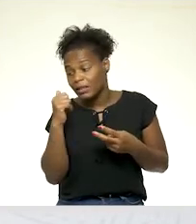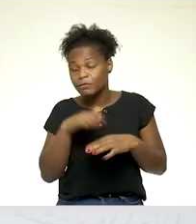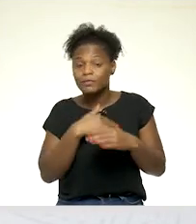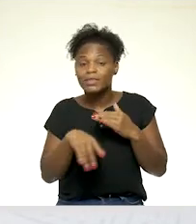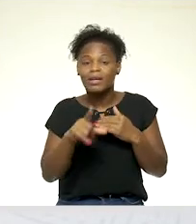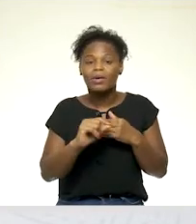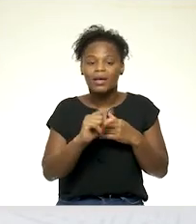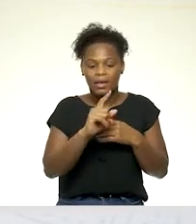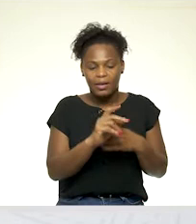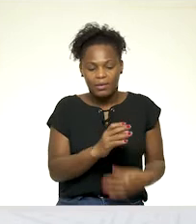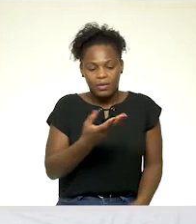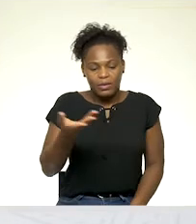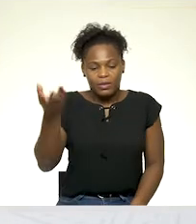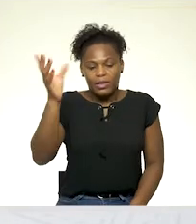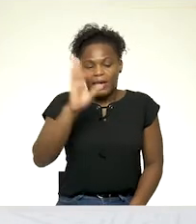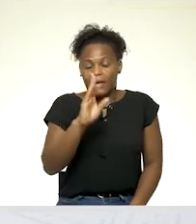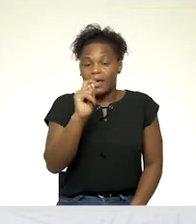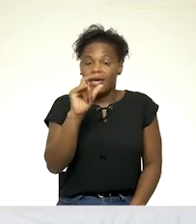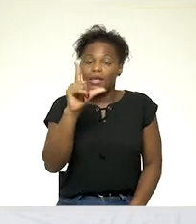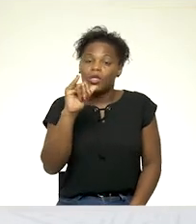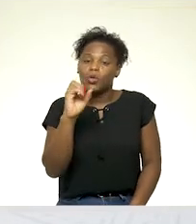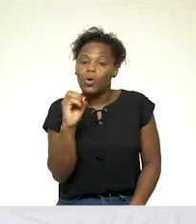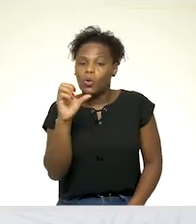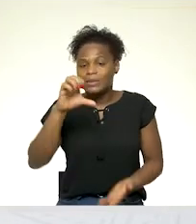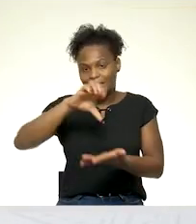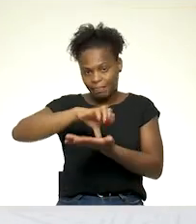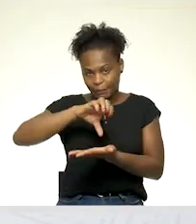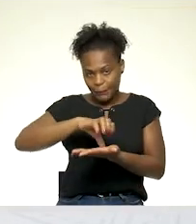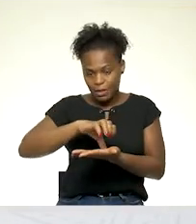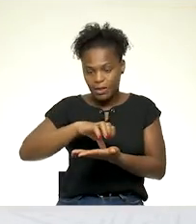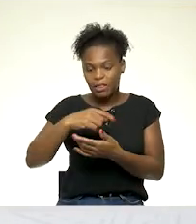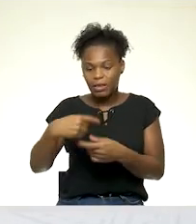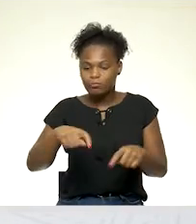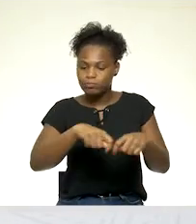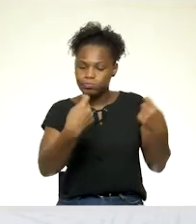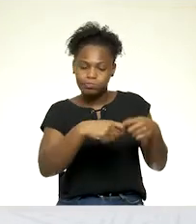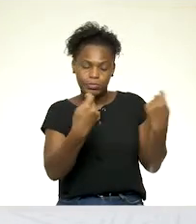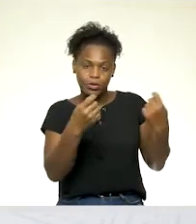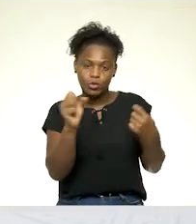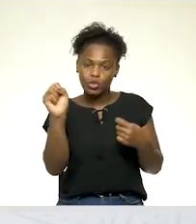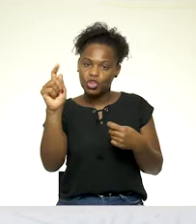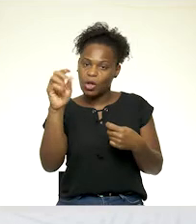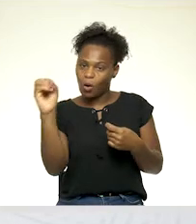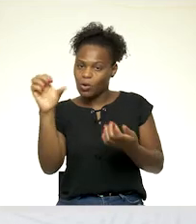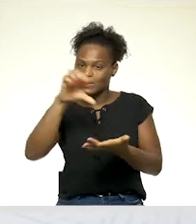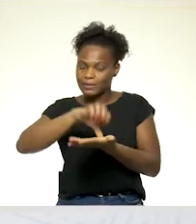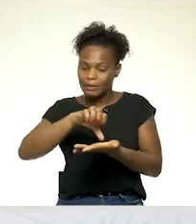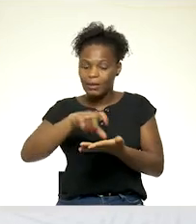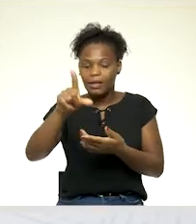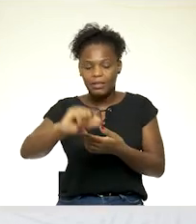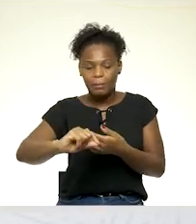o heliocentrismo e houve então a destruição do geocentrismo e